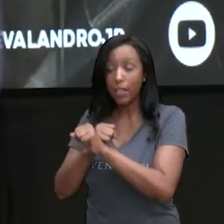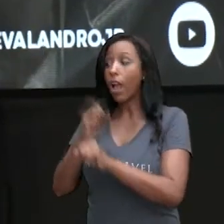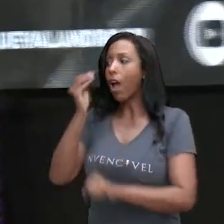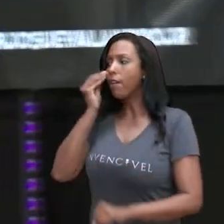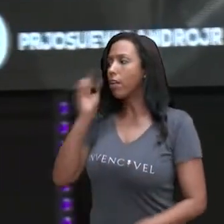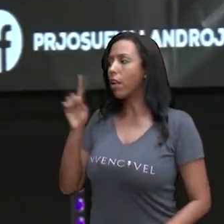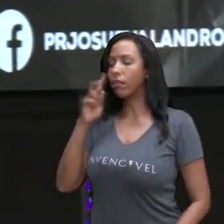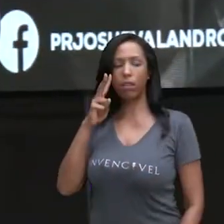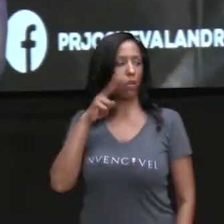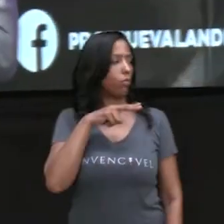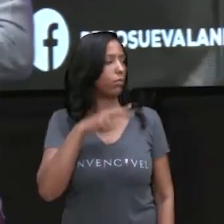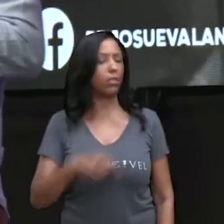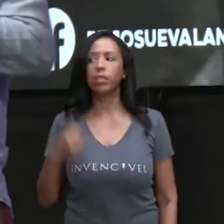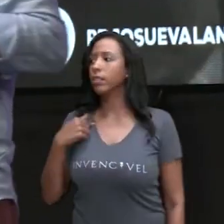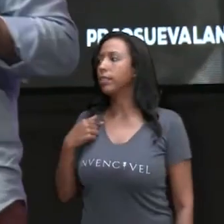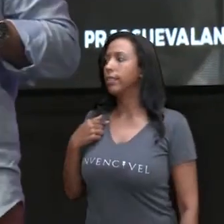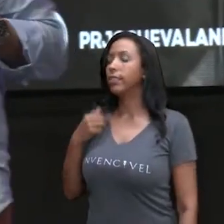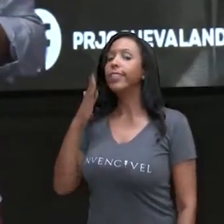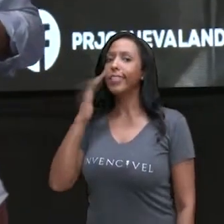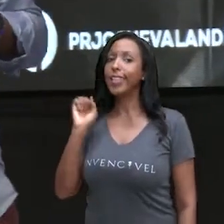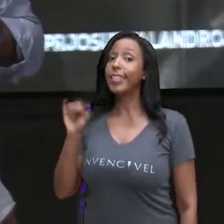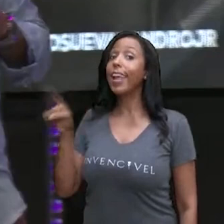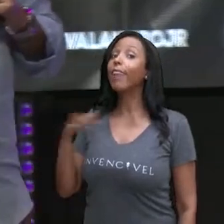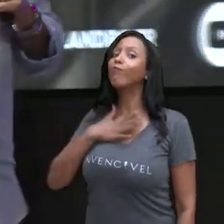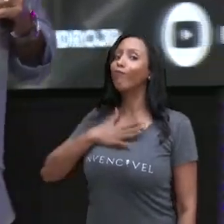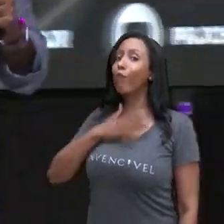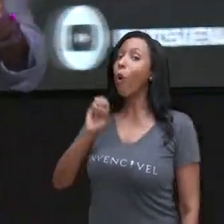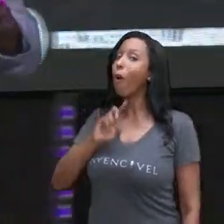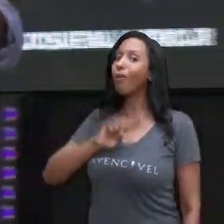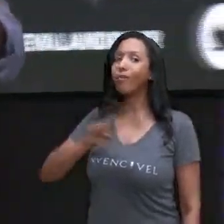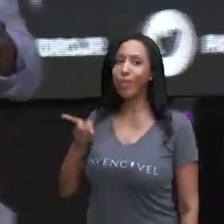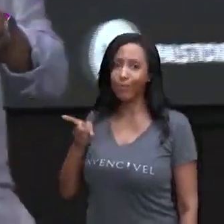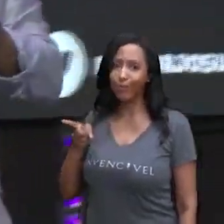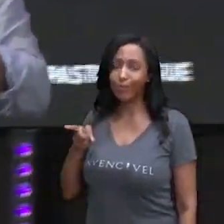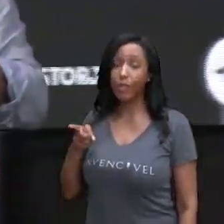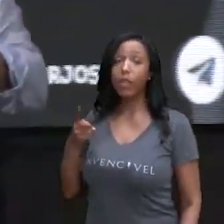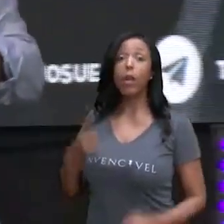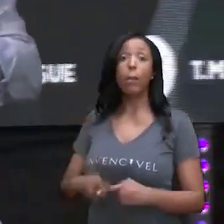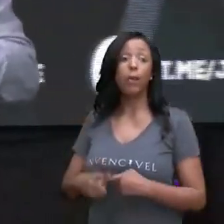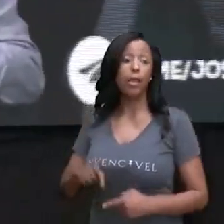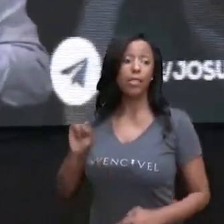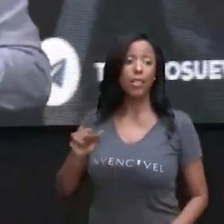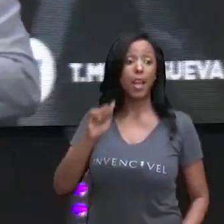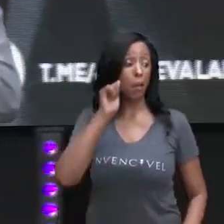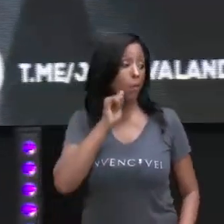Um olhar meu, ela sabe se eu gostei ou não gostei. Porque quando a mulher às vezes vai falar um negócio demais, a gente faz